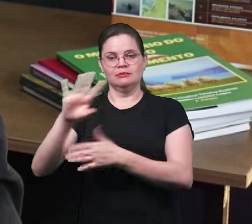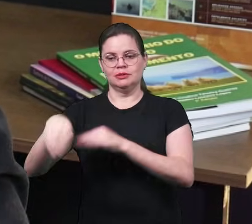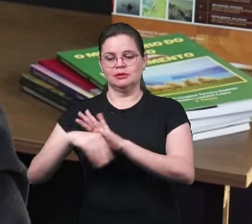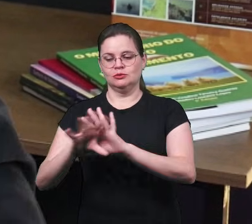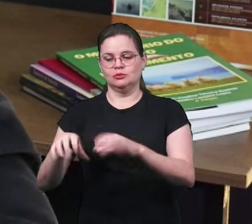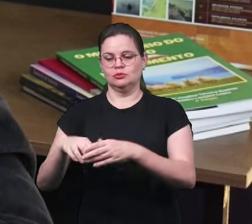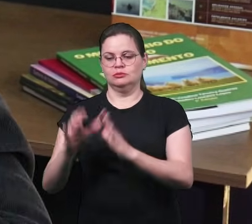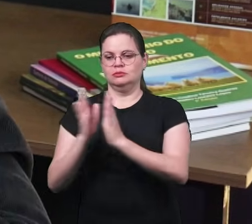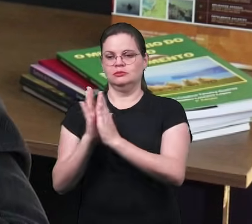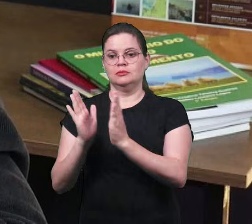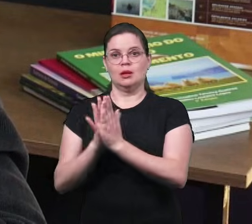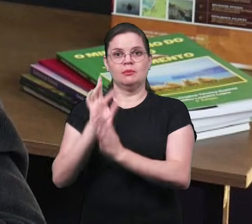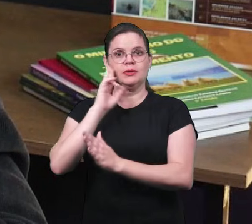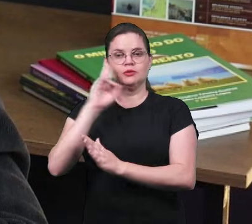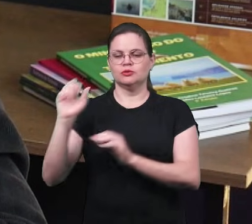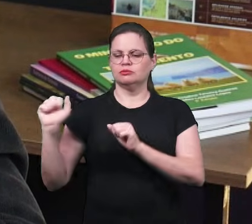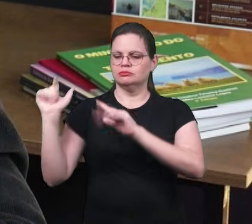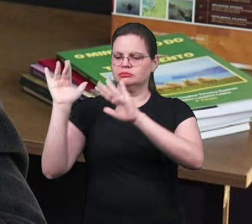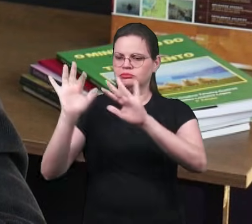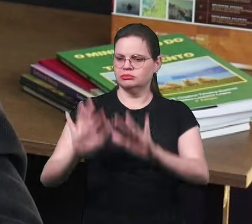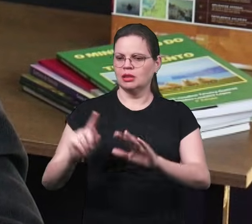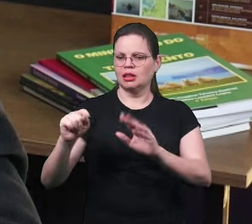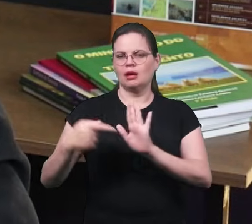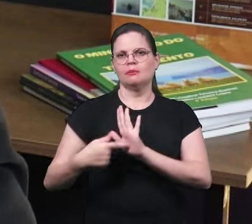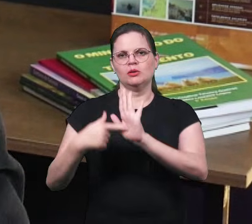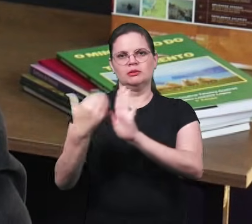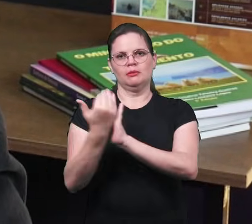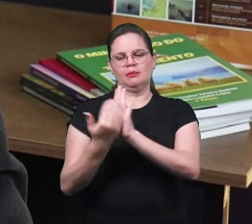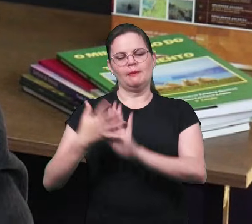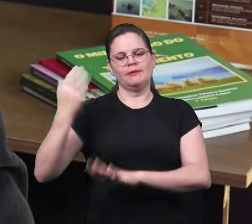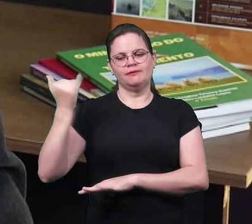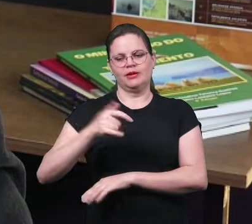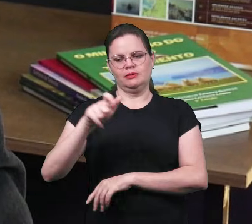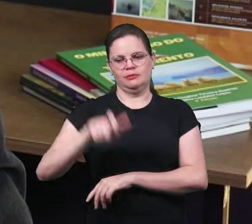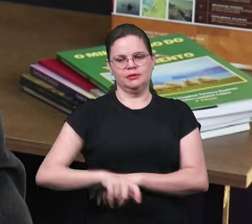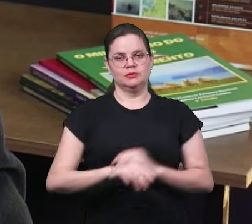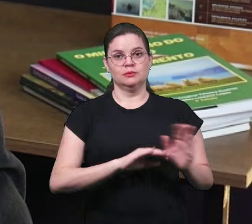operações do Senhor. Então, nós vemos ali claramente ali,